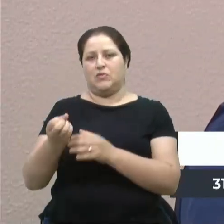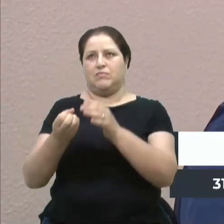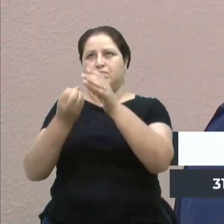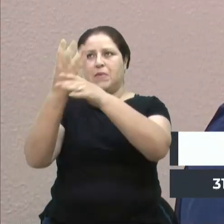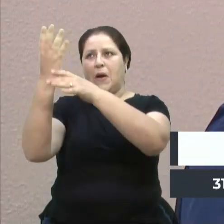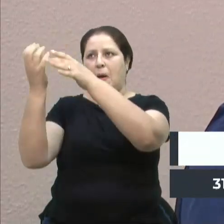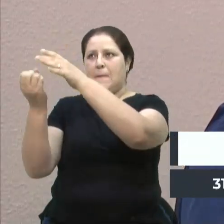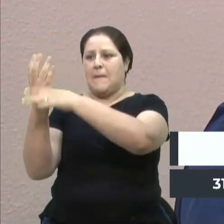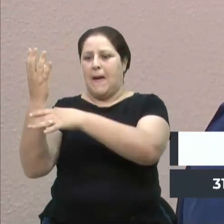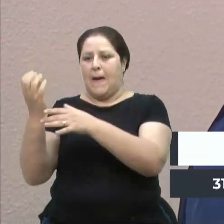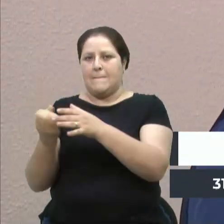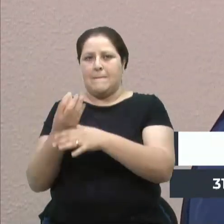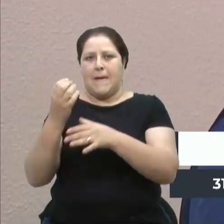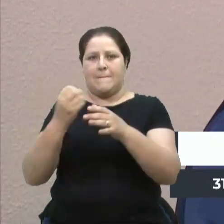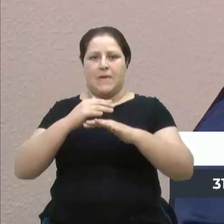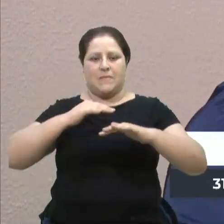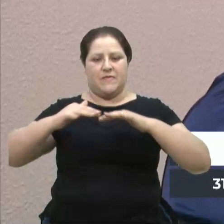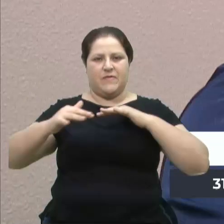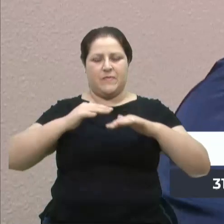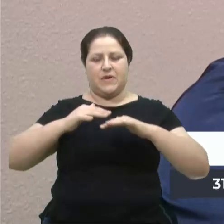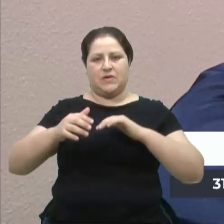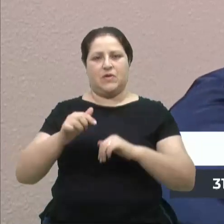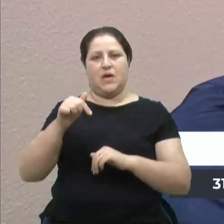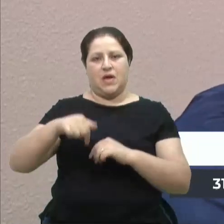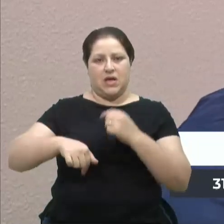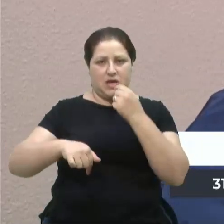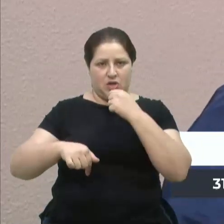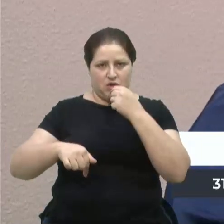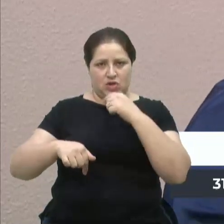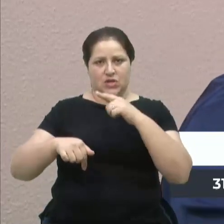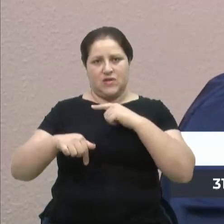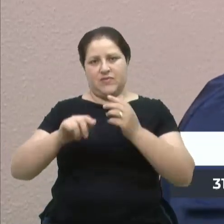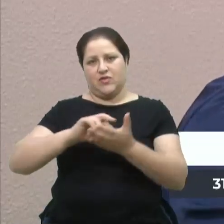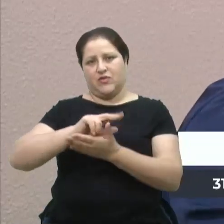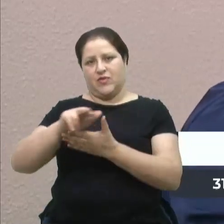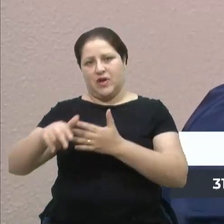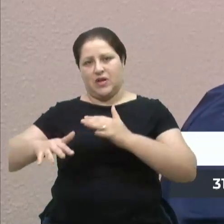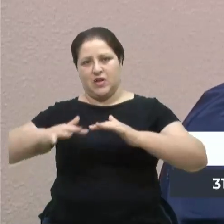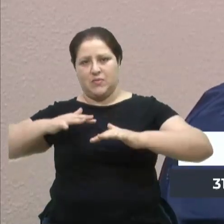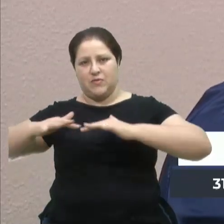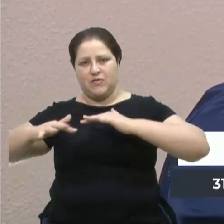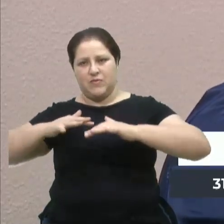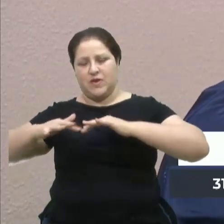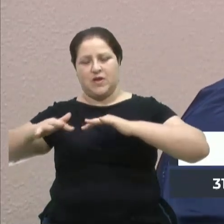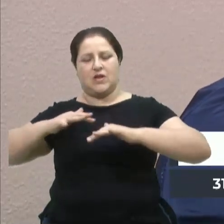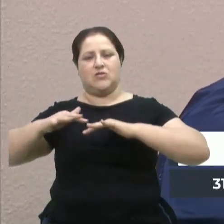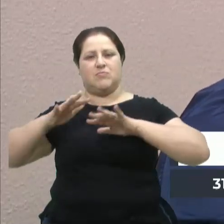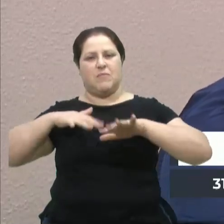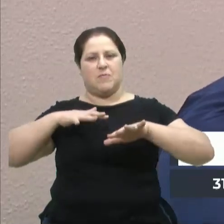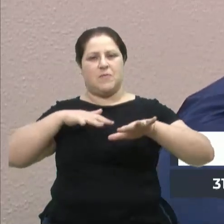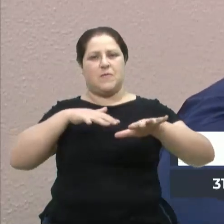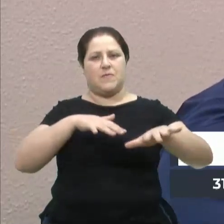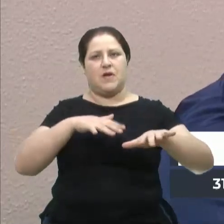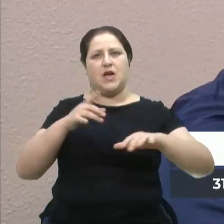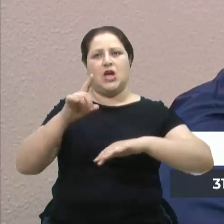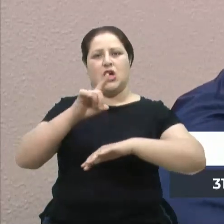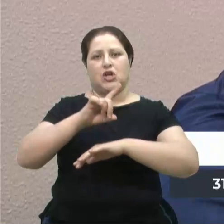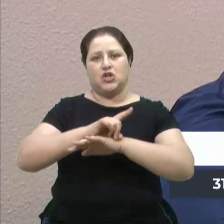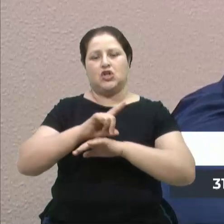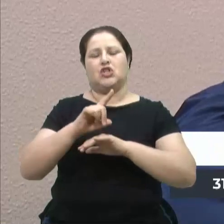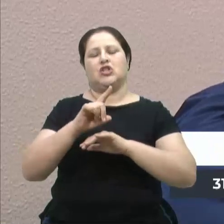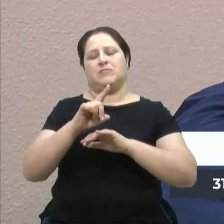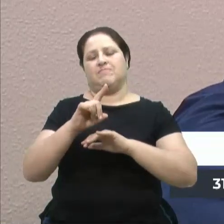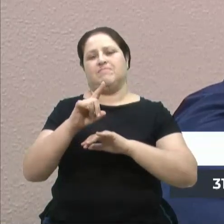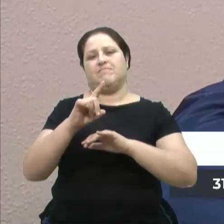Aqui em Caxias, né, nós tivemos diversas manifestações, mas a data simbólica do dia 21